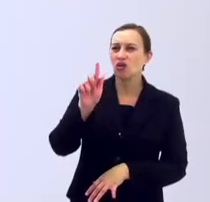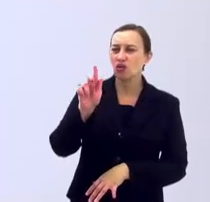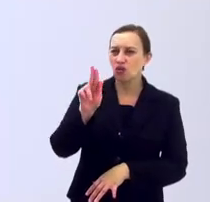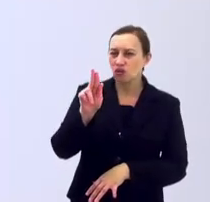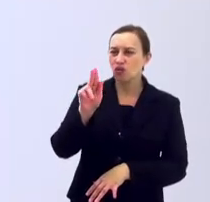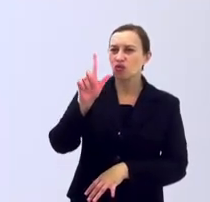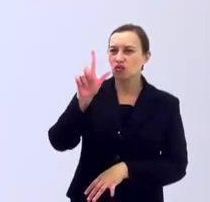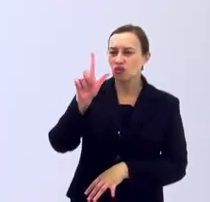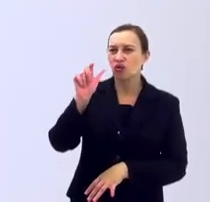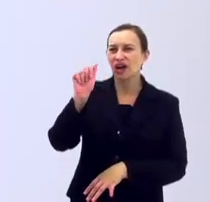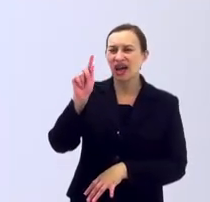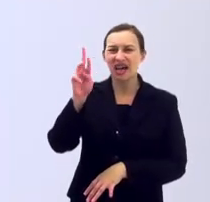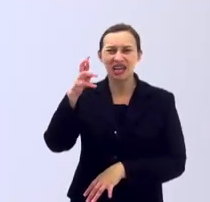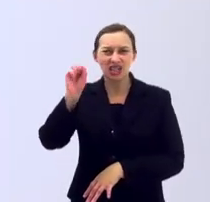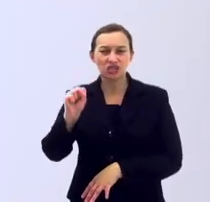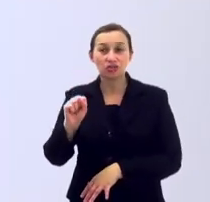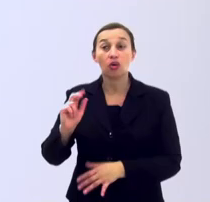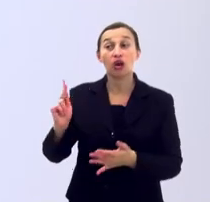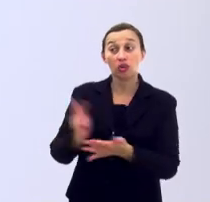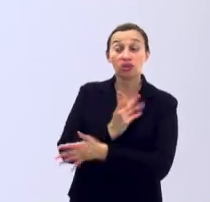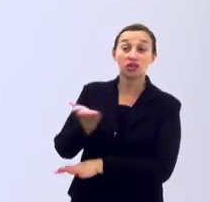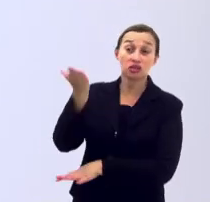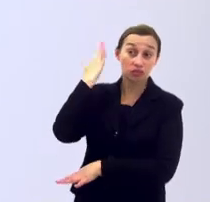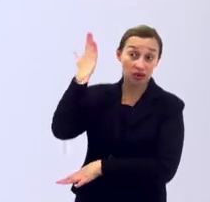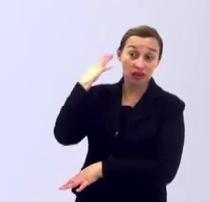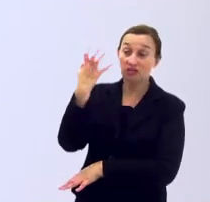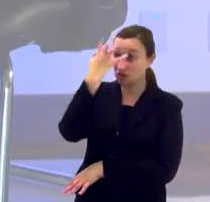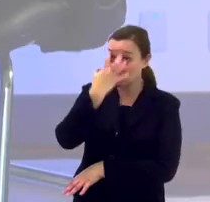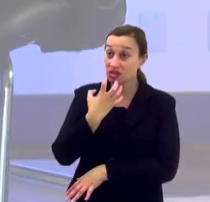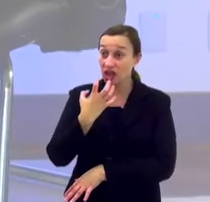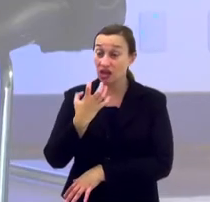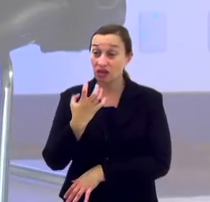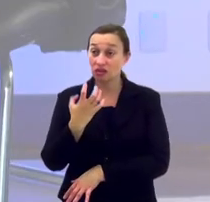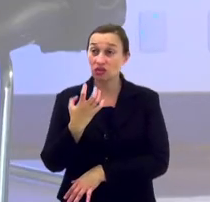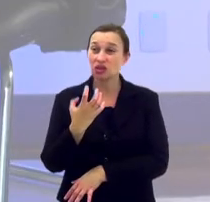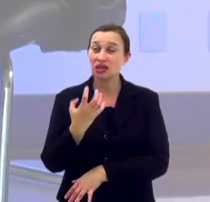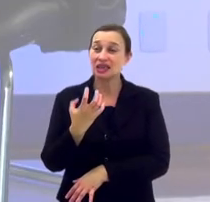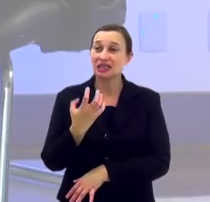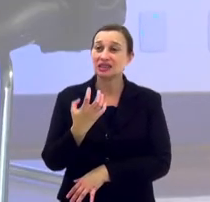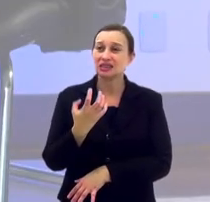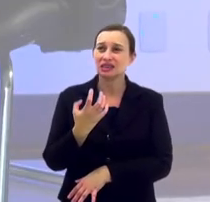é algo que aconteceu muito grave. Foi ímpar. O assassinato foi ímpar. E,